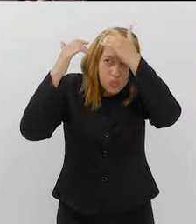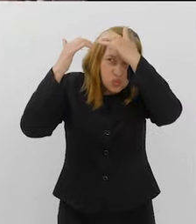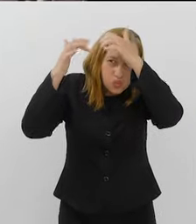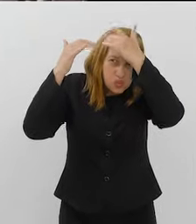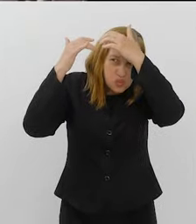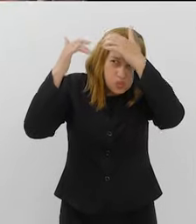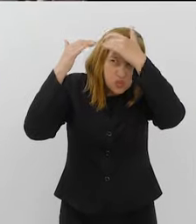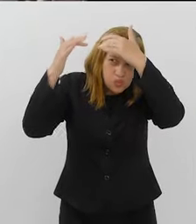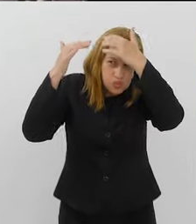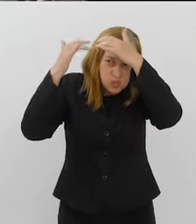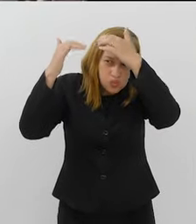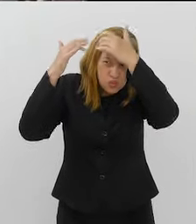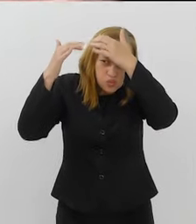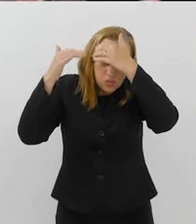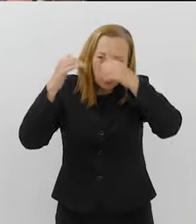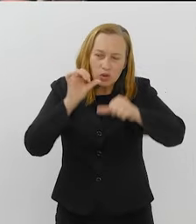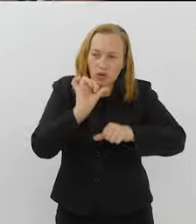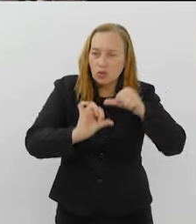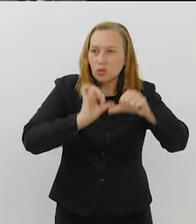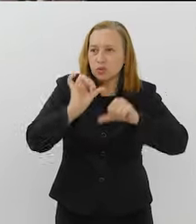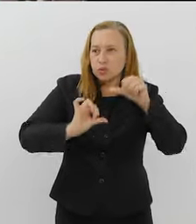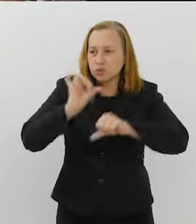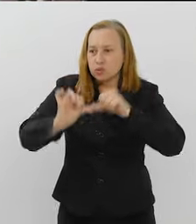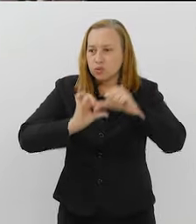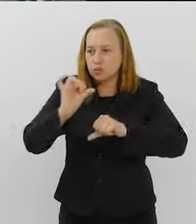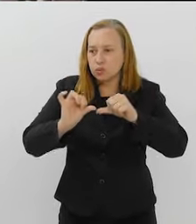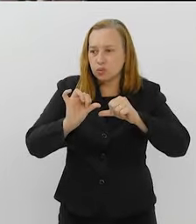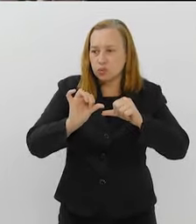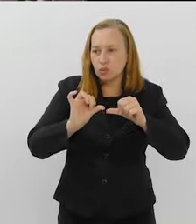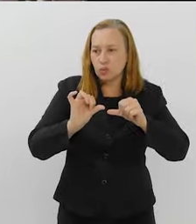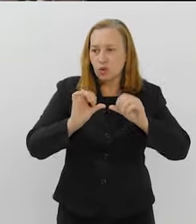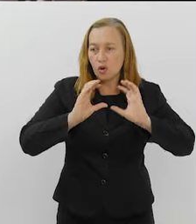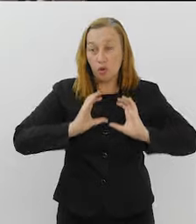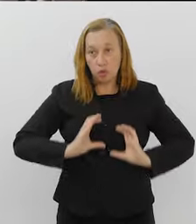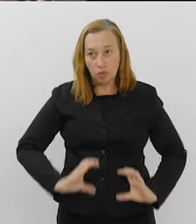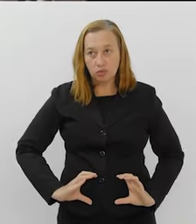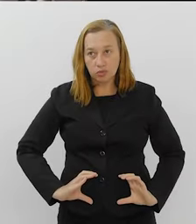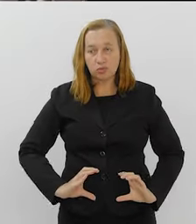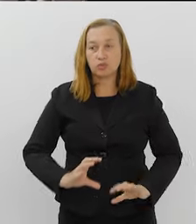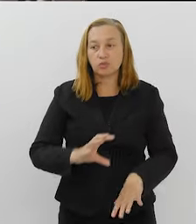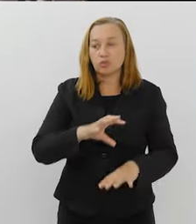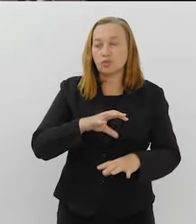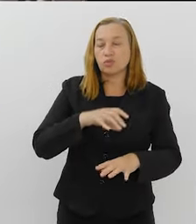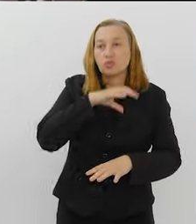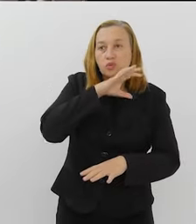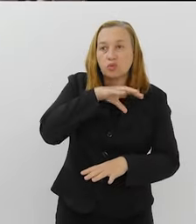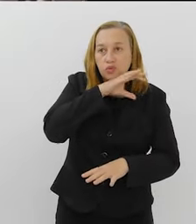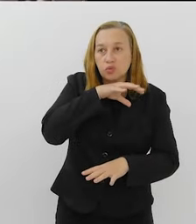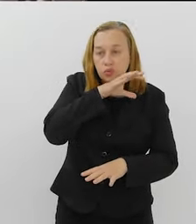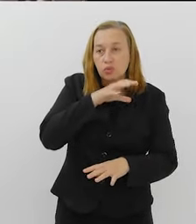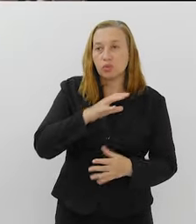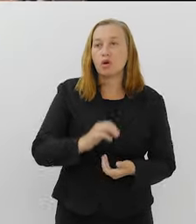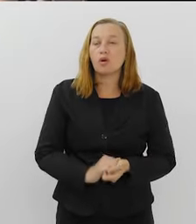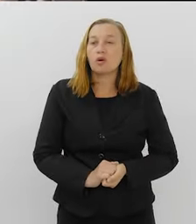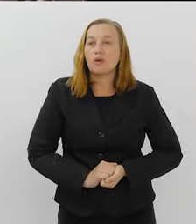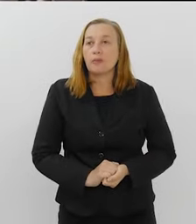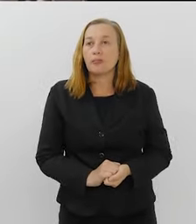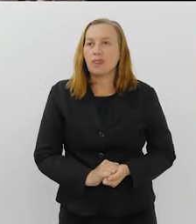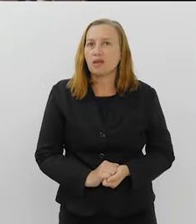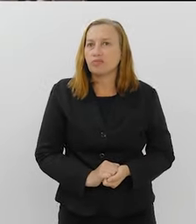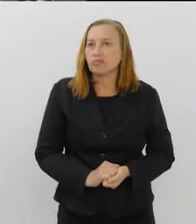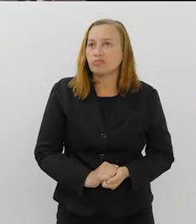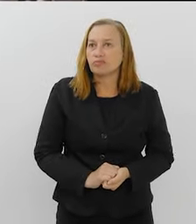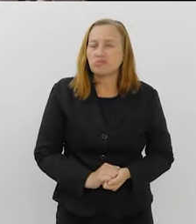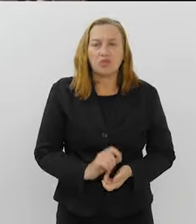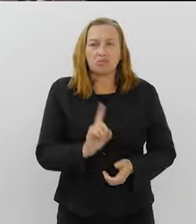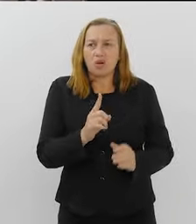modulando alguns sistemas de dopamina que alteram o comportamento desses animais. Mas o nosso estudo, propriamente dito,